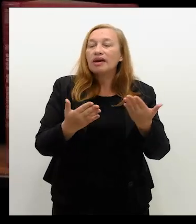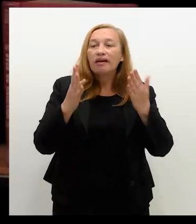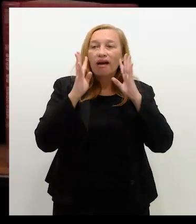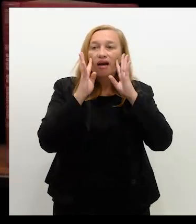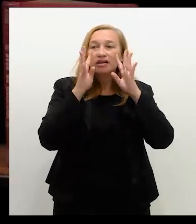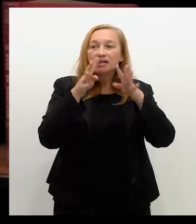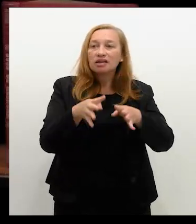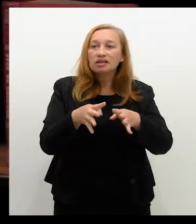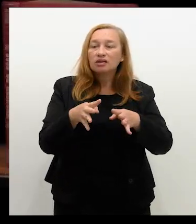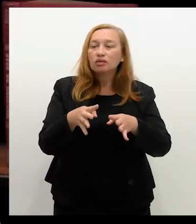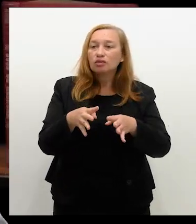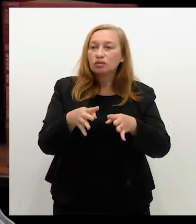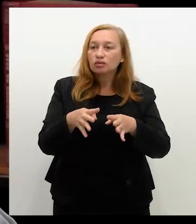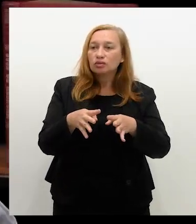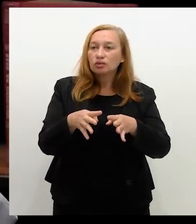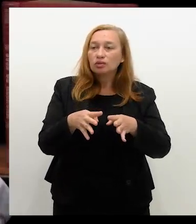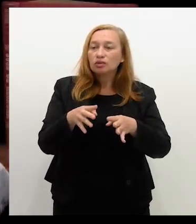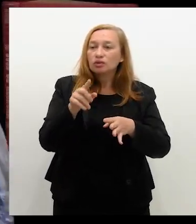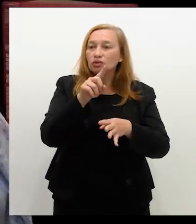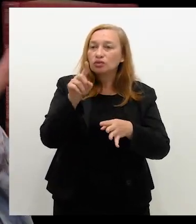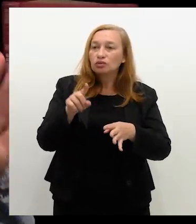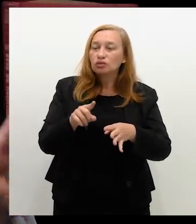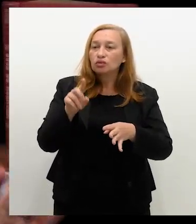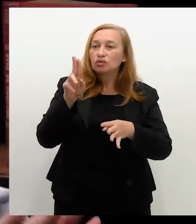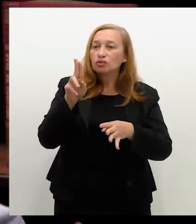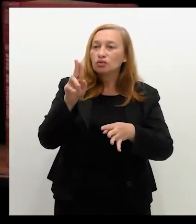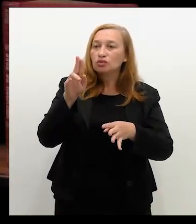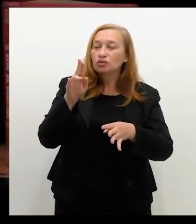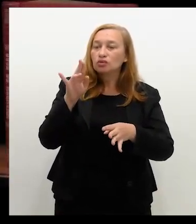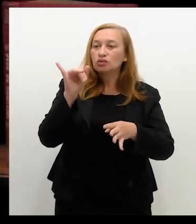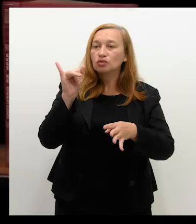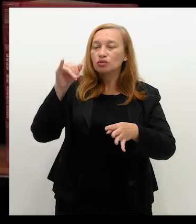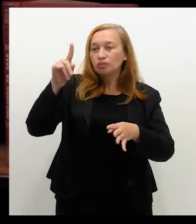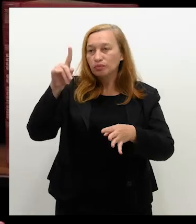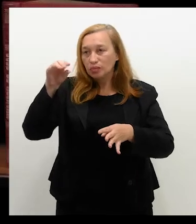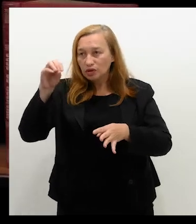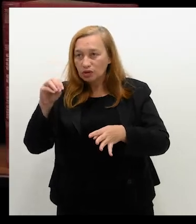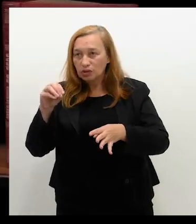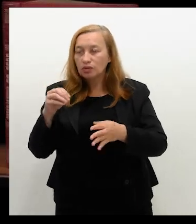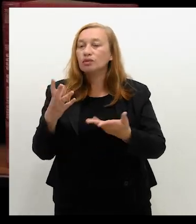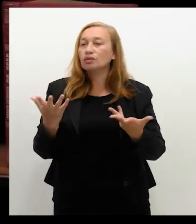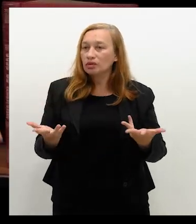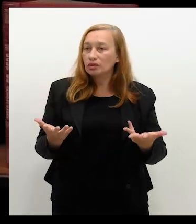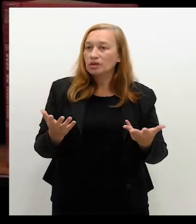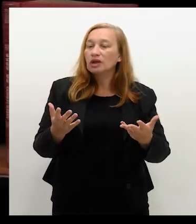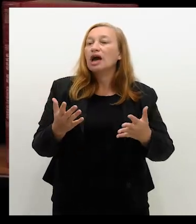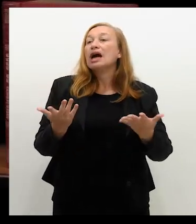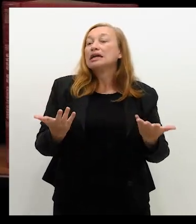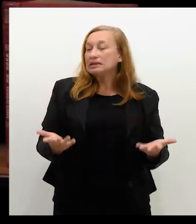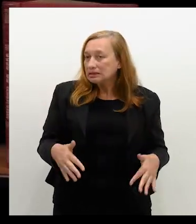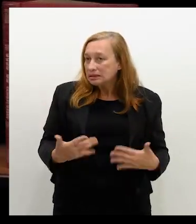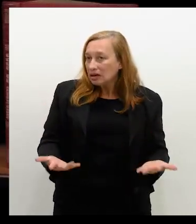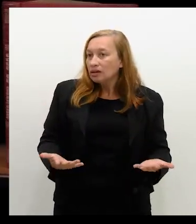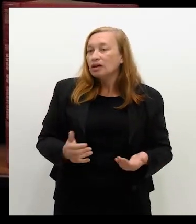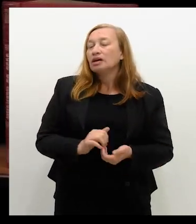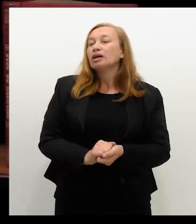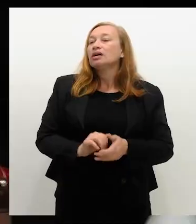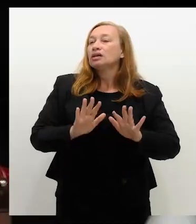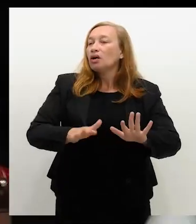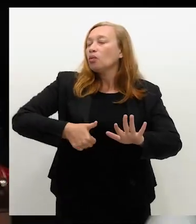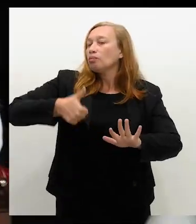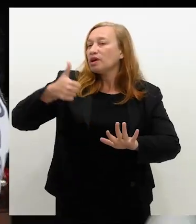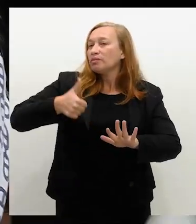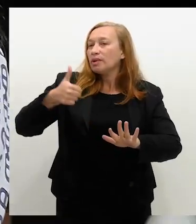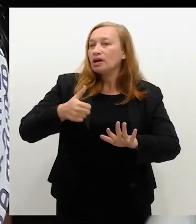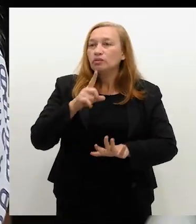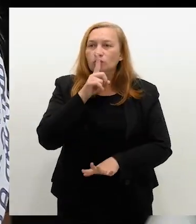minha atenção auditiva no zumbido e comece a ter atenção auditiva nesse meu outro ruído. Então, é um silêncio relativo. Mas então, peraí, o